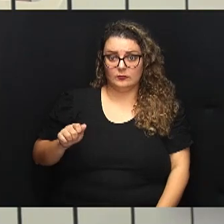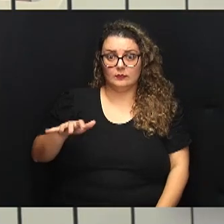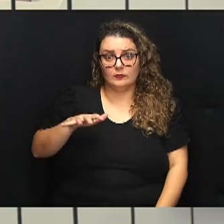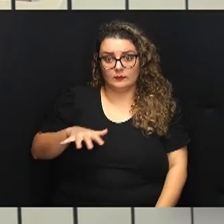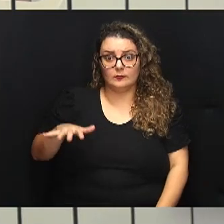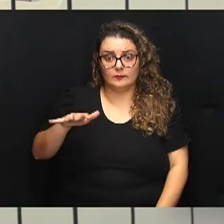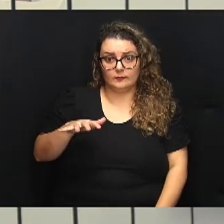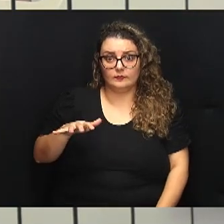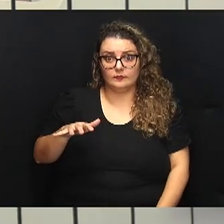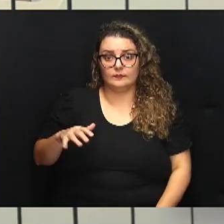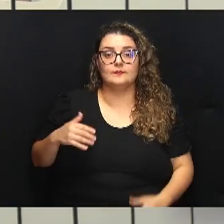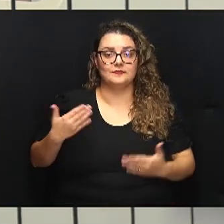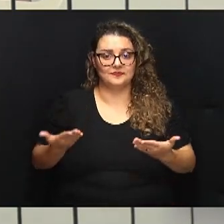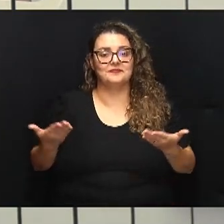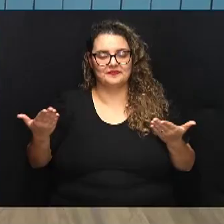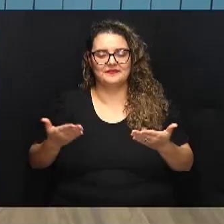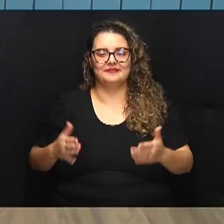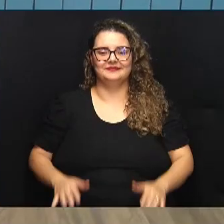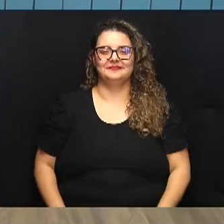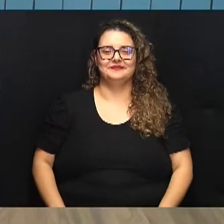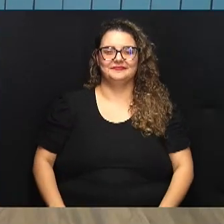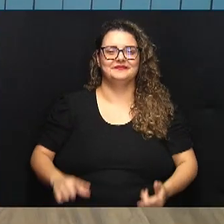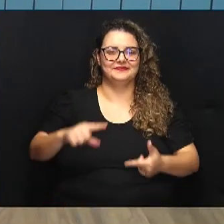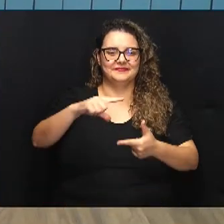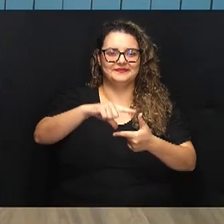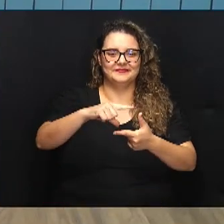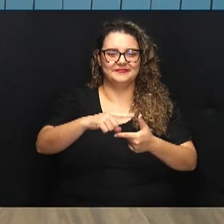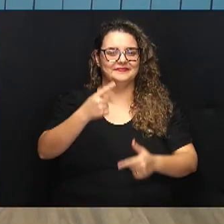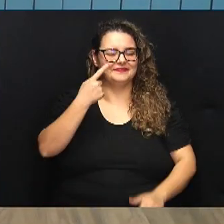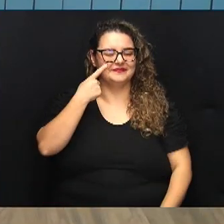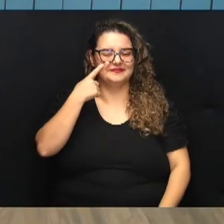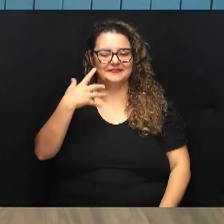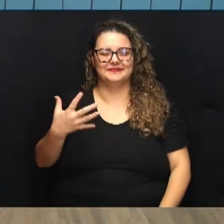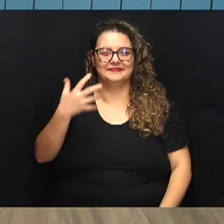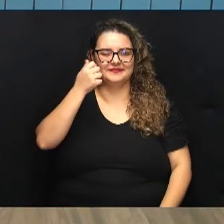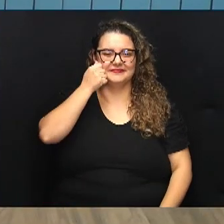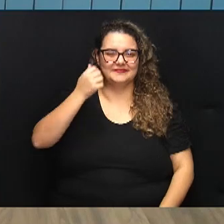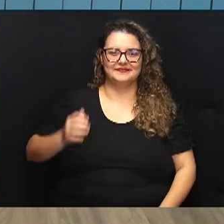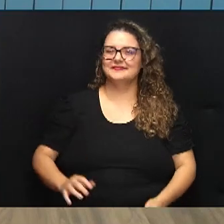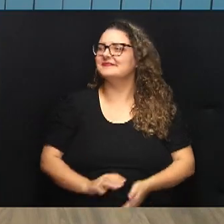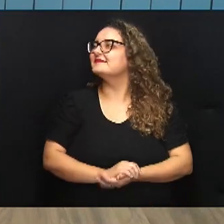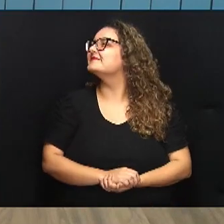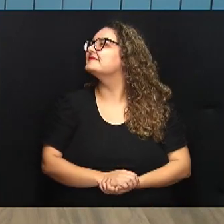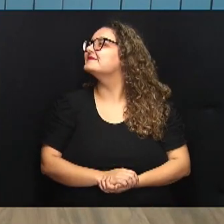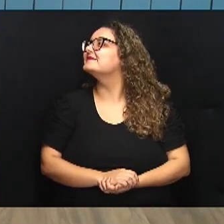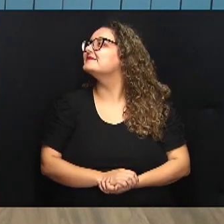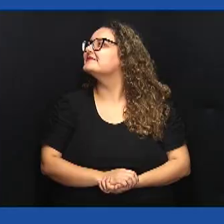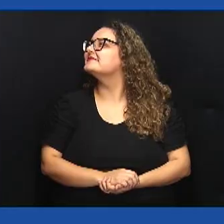Animal. Então, a partir de agora, você fica com o nosso quadro Adote um Bichinho.